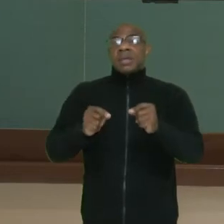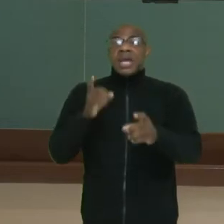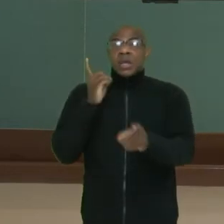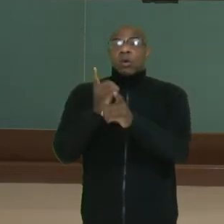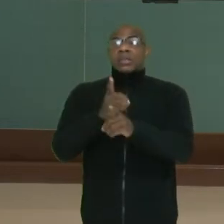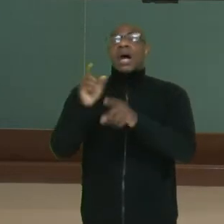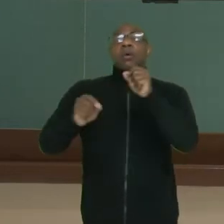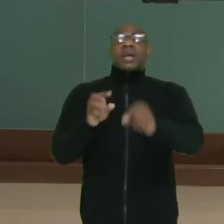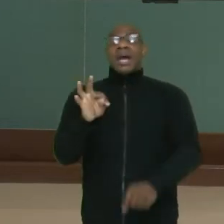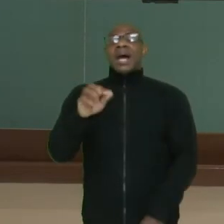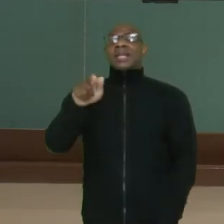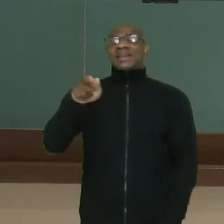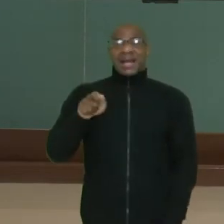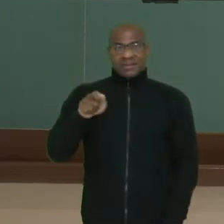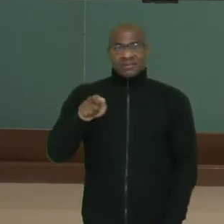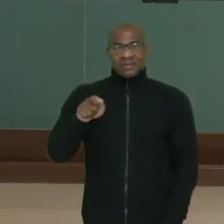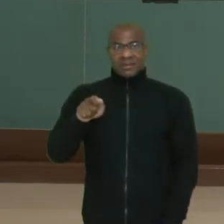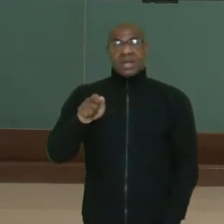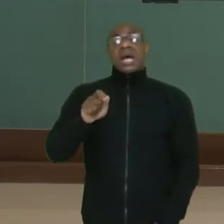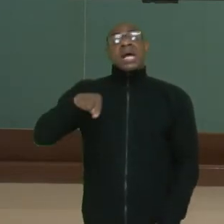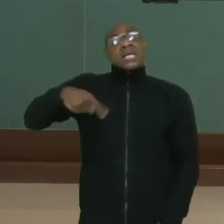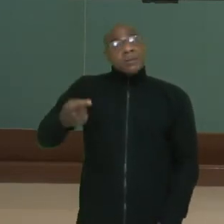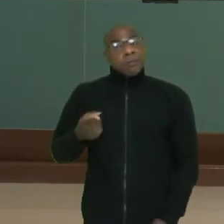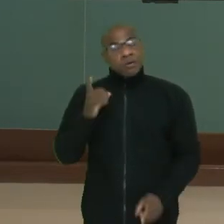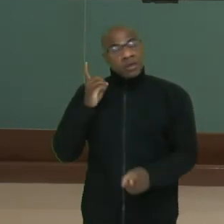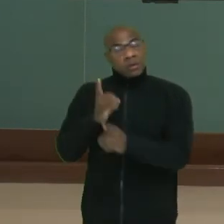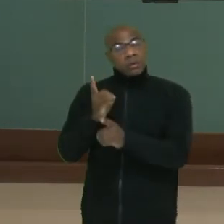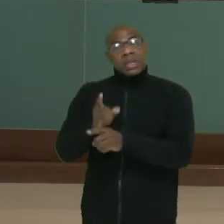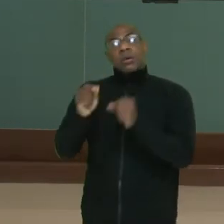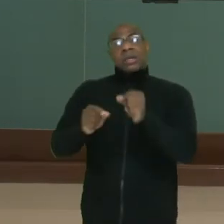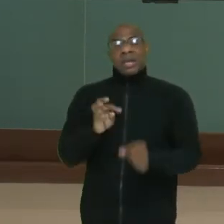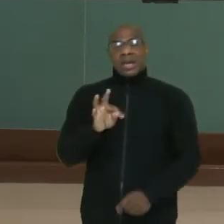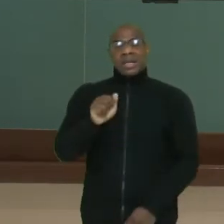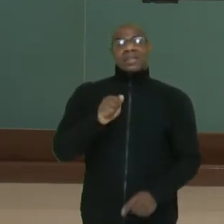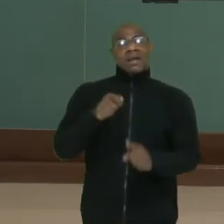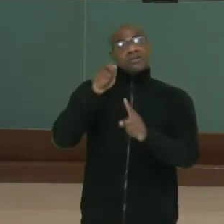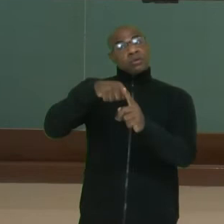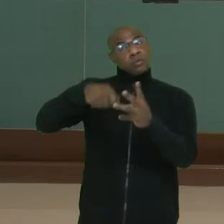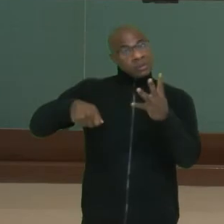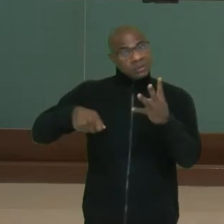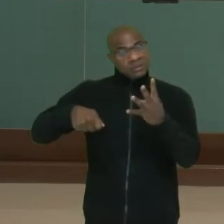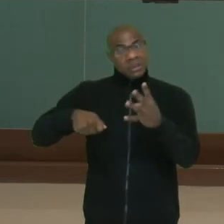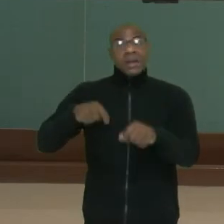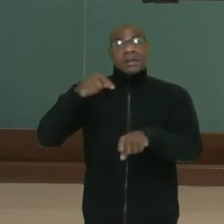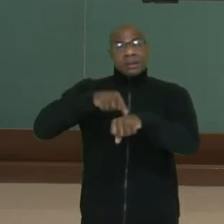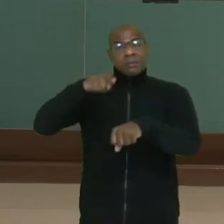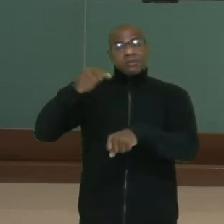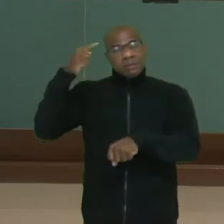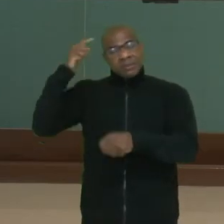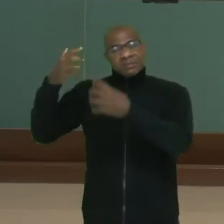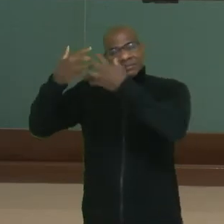Depois, você vai procurar a taxa equivalente em meses. Vou dar um tempinho para você pensar aí, tá? Já volto.